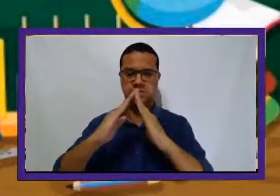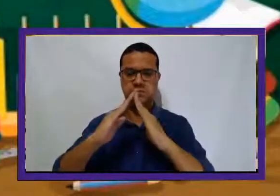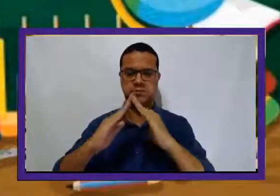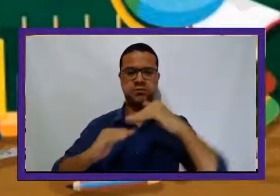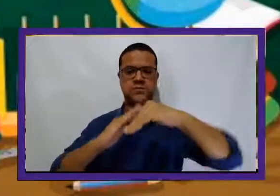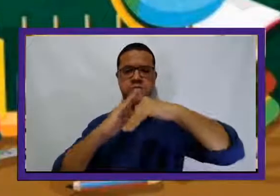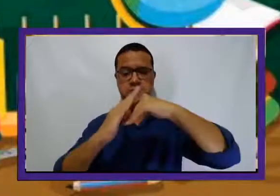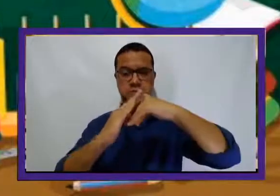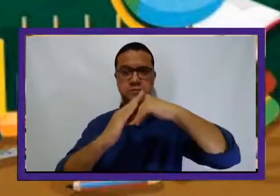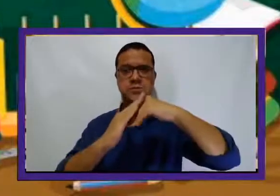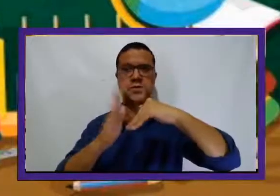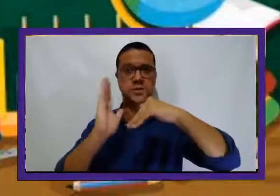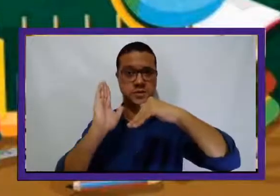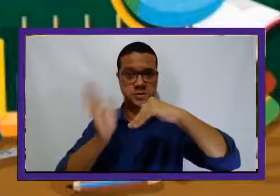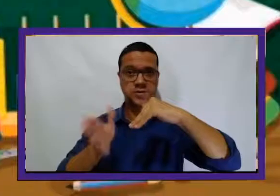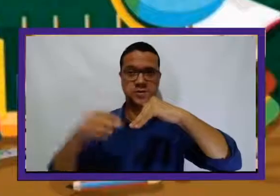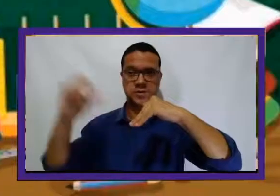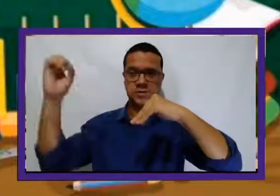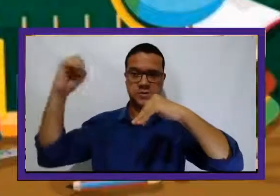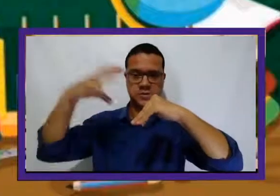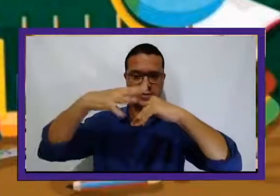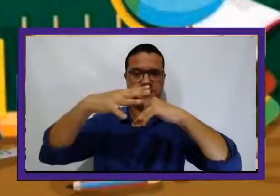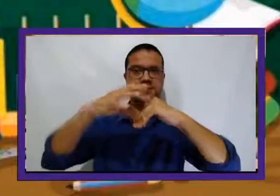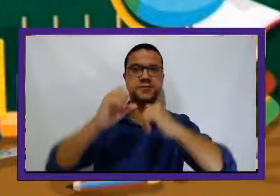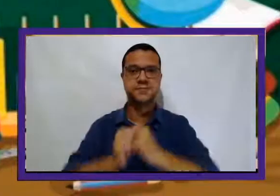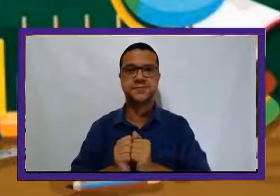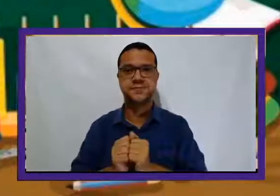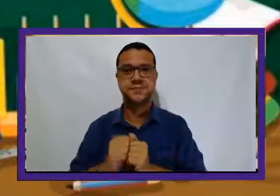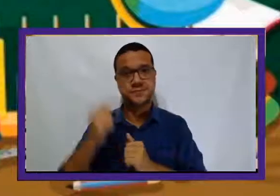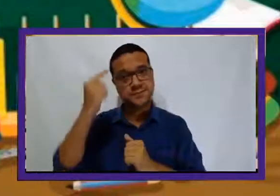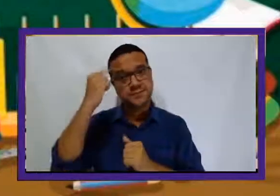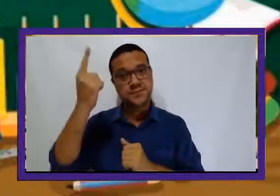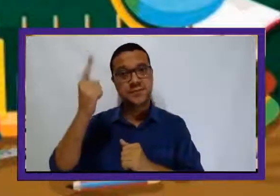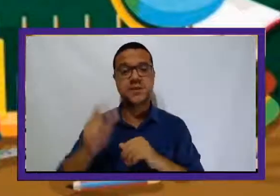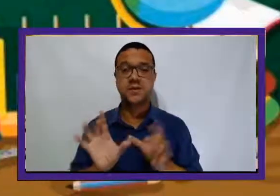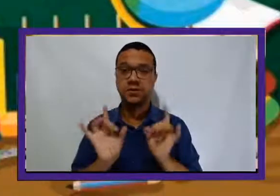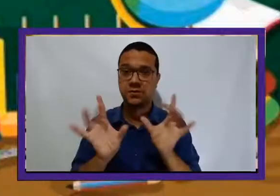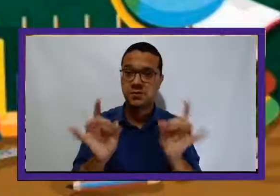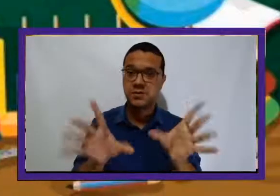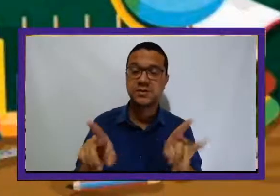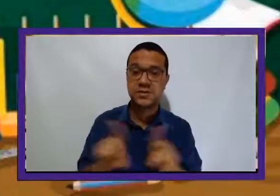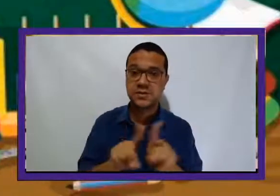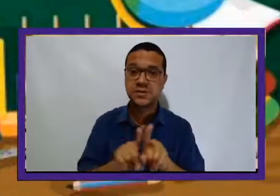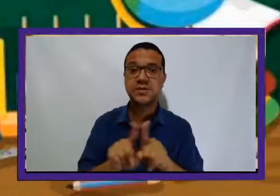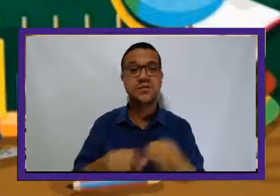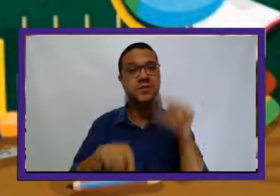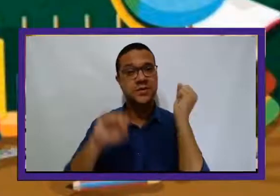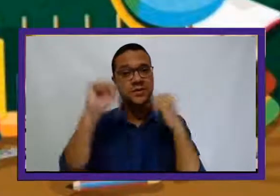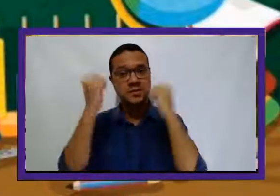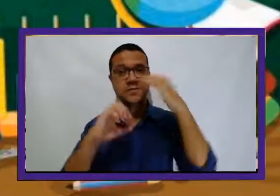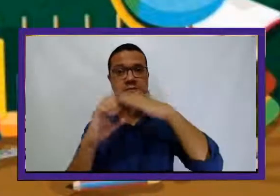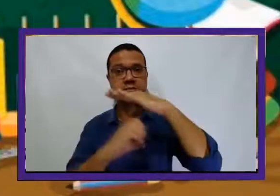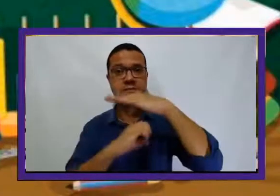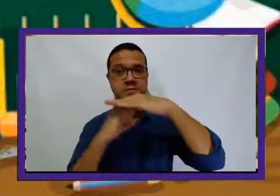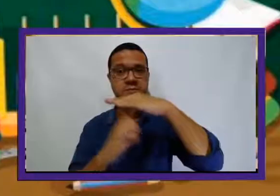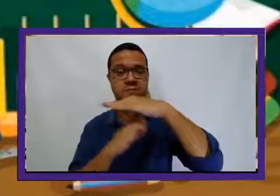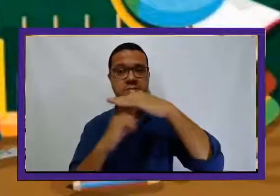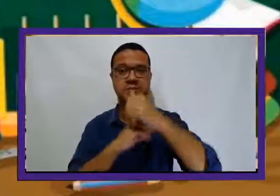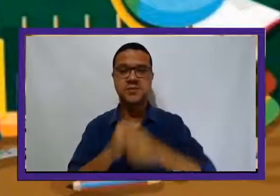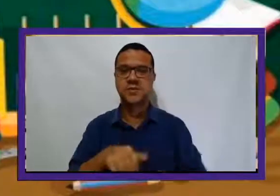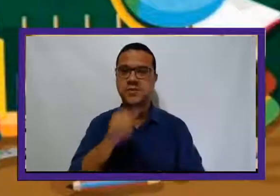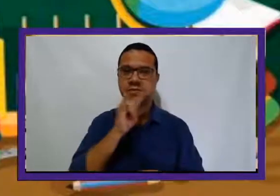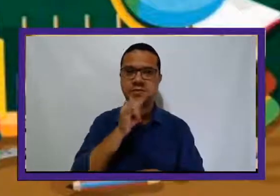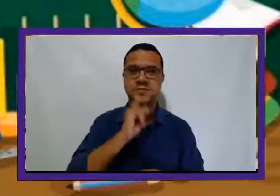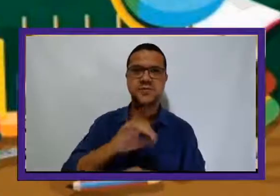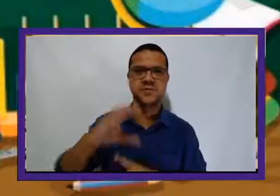a gente Possa produzir A nossa própria energia Até quem sabe Vender Não é Para a administradora Da energia elétrica Do nosso estado Por